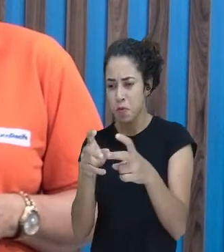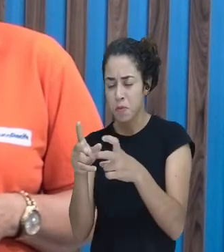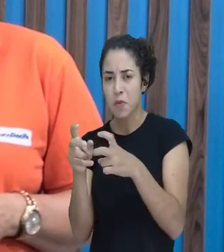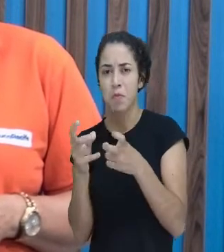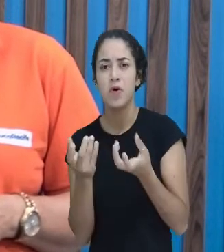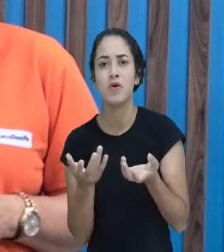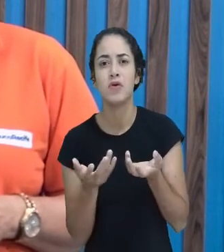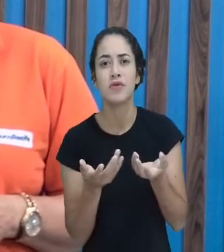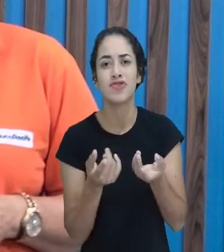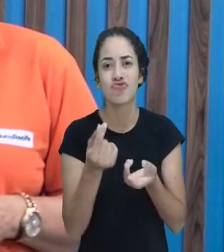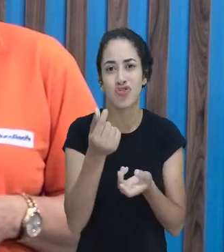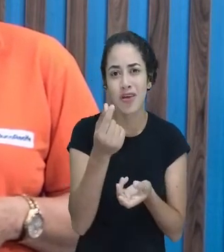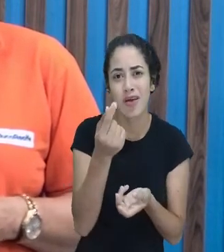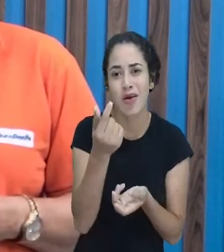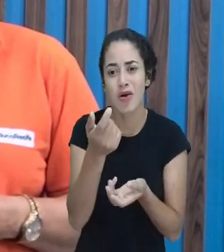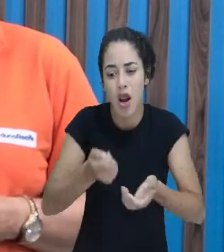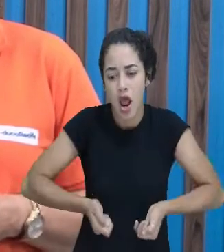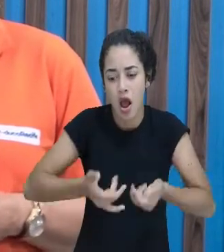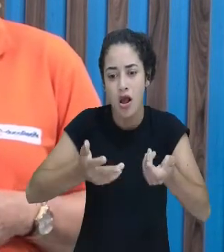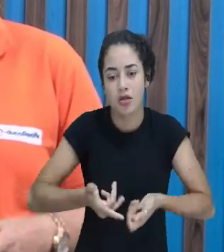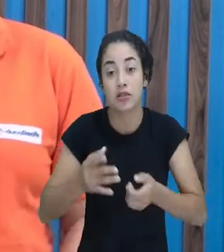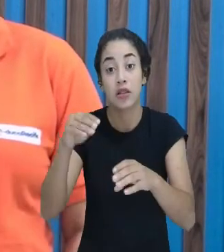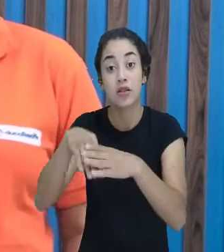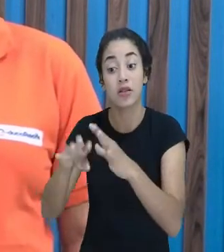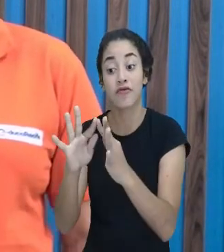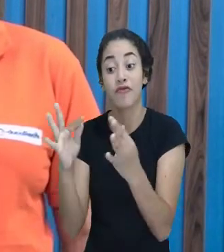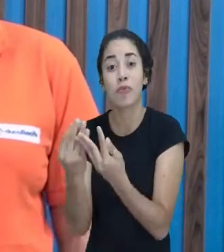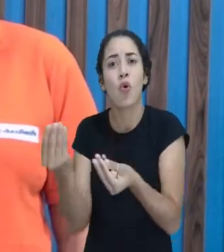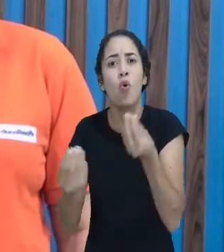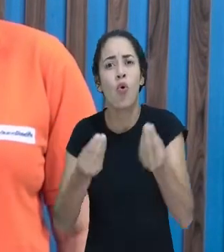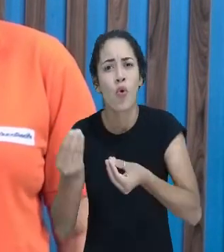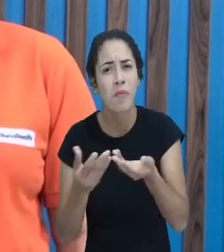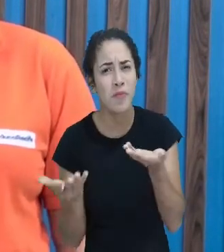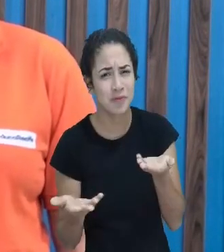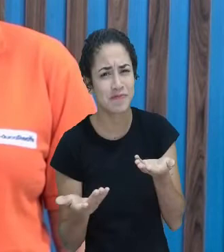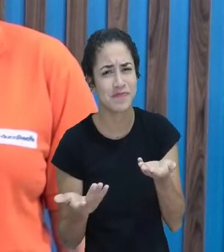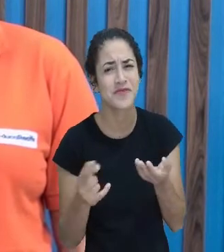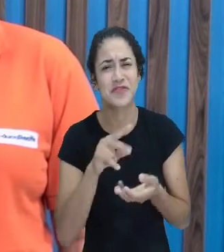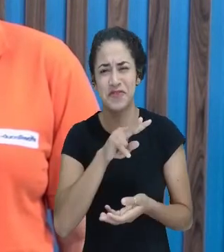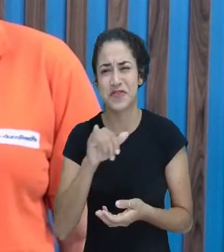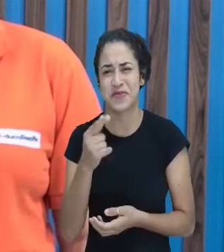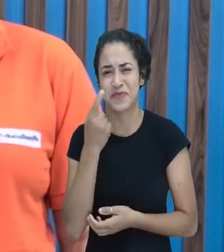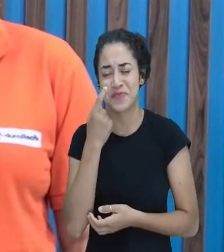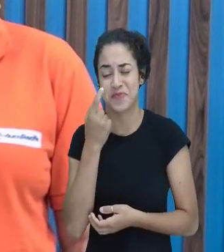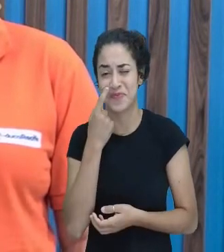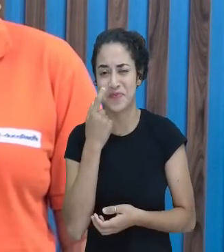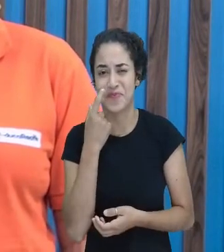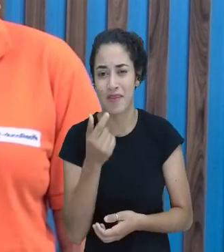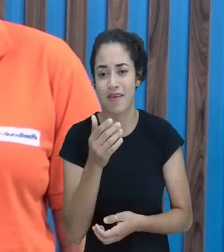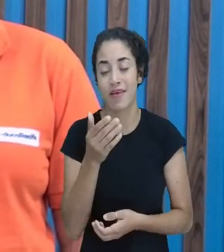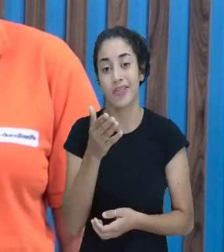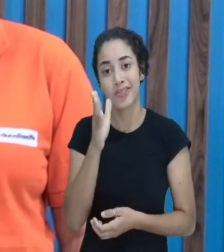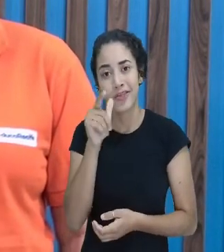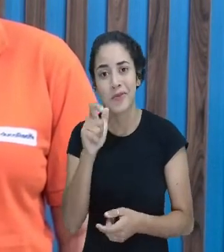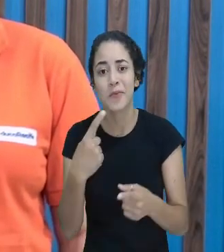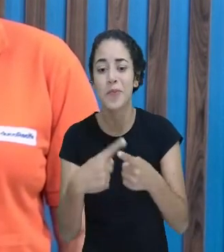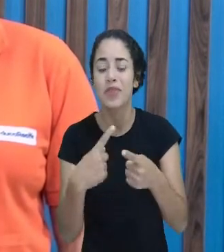orçamento familiar de vocês. Imagina, vocês vão ver como é interessante isso, para você se